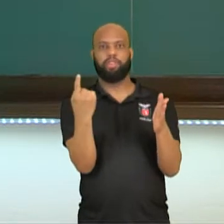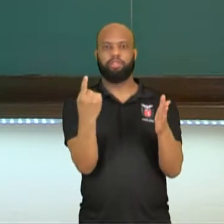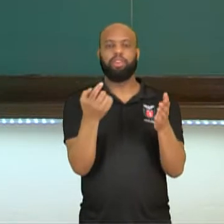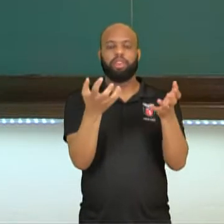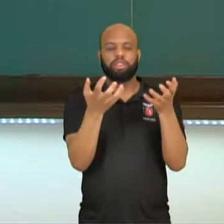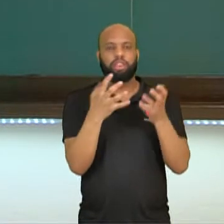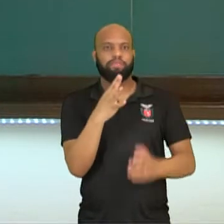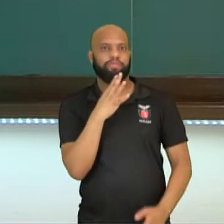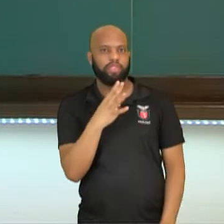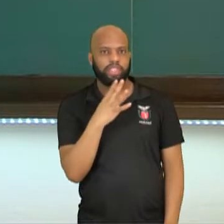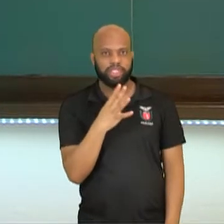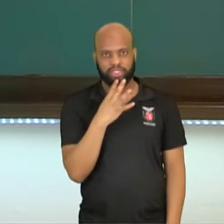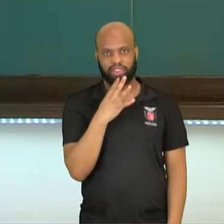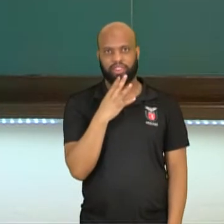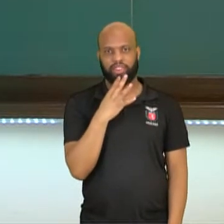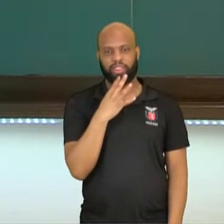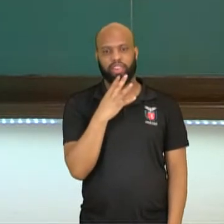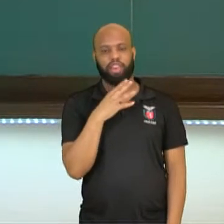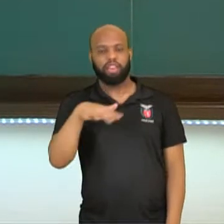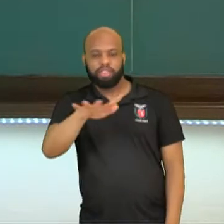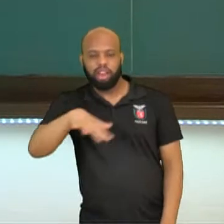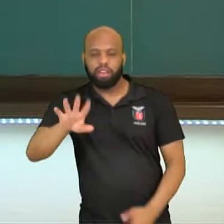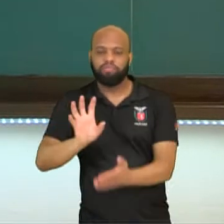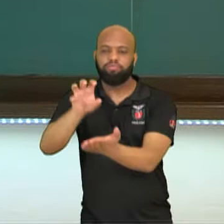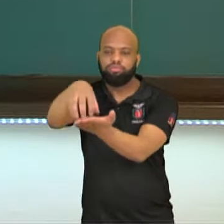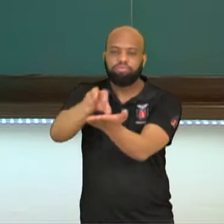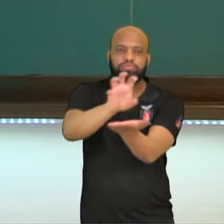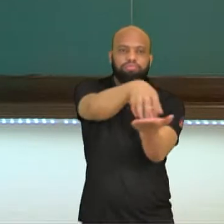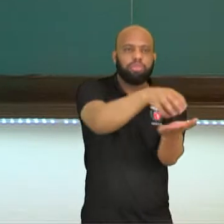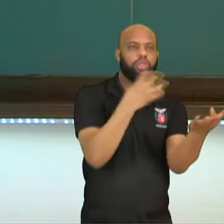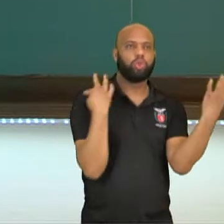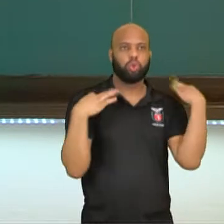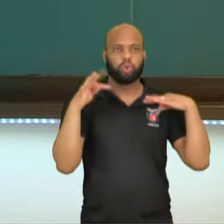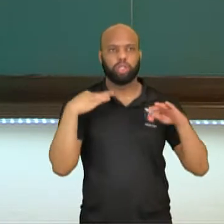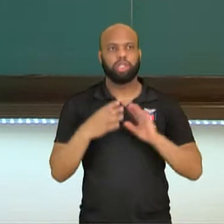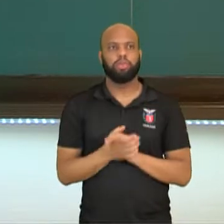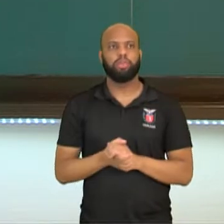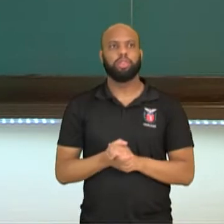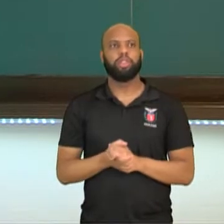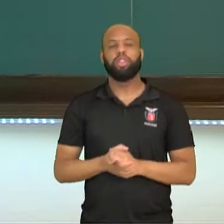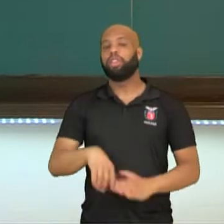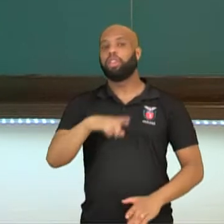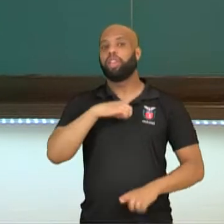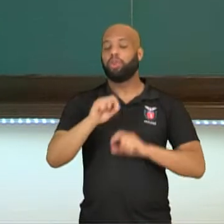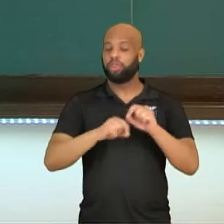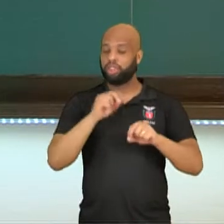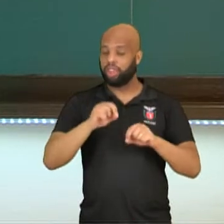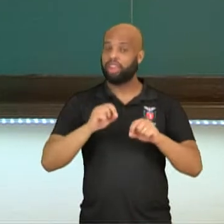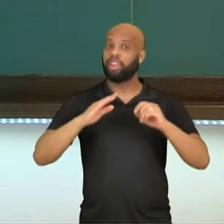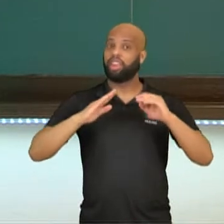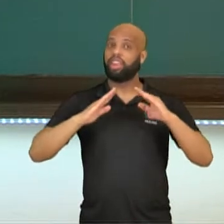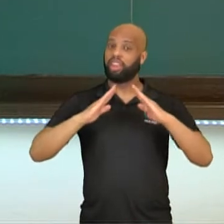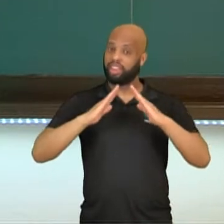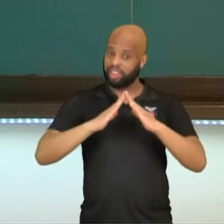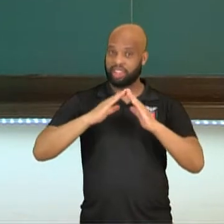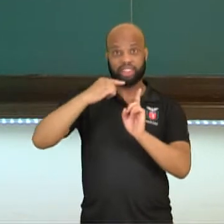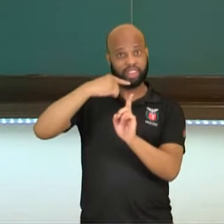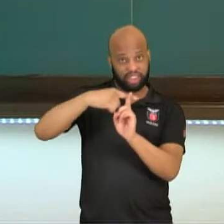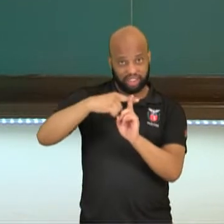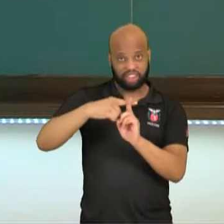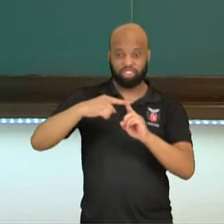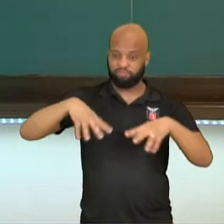quer conhecer vários pontos turísticos, olha lá, La Catedral, a catedral, as igrejas,